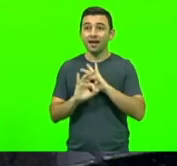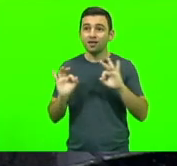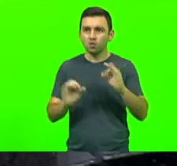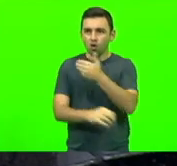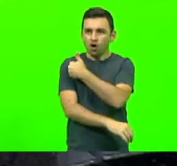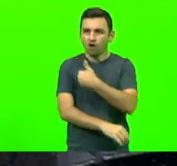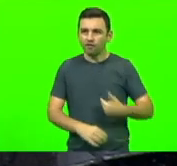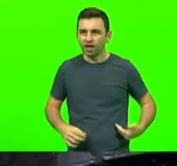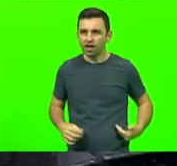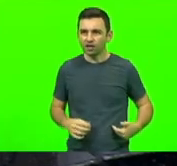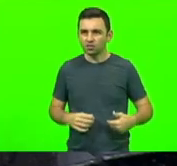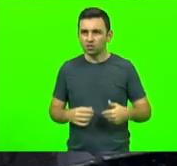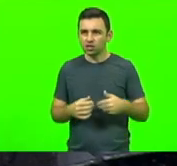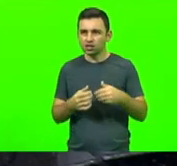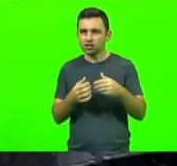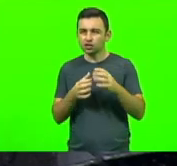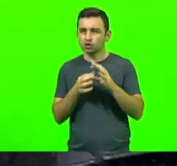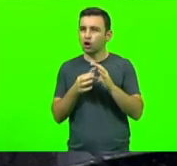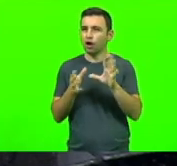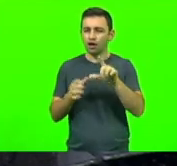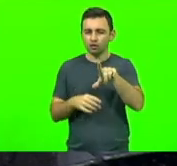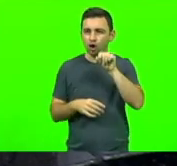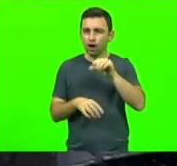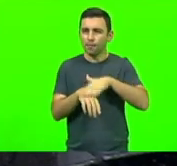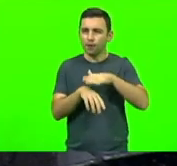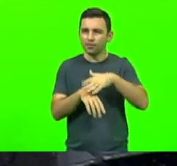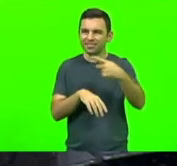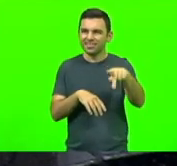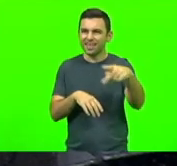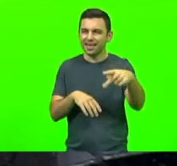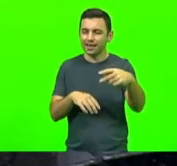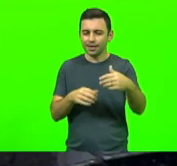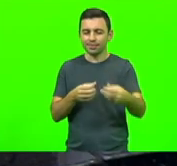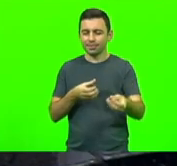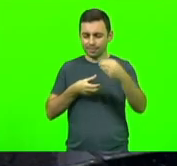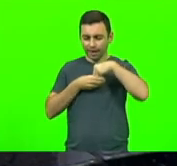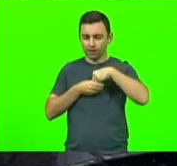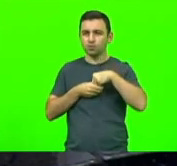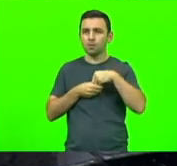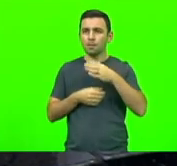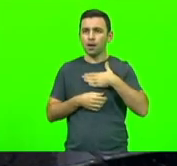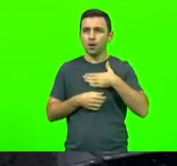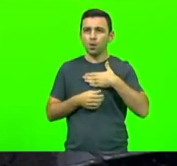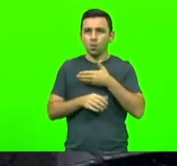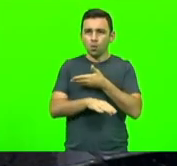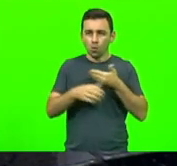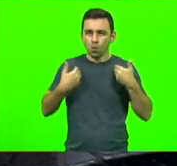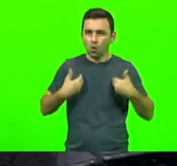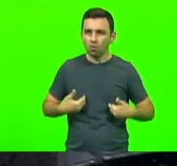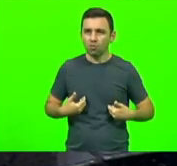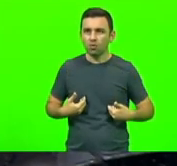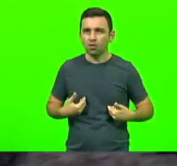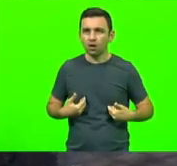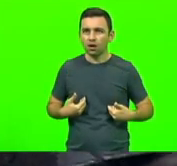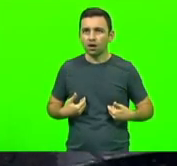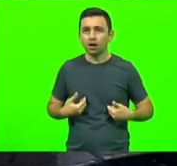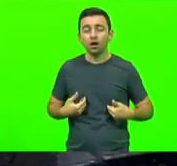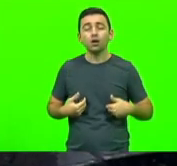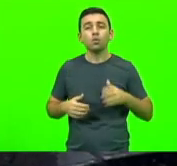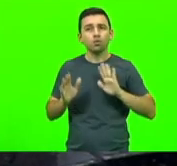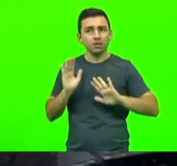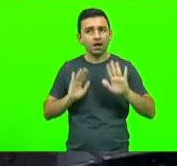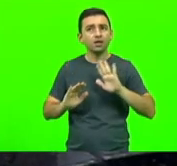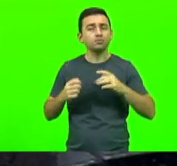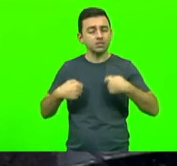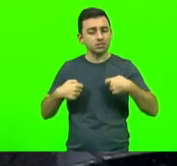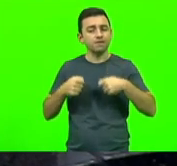vai querer colocar dentro do meu corpo ou não, porque eu não tenho plano B. Então, quando trata-se de liberdade, a gente tem que se posicionar assim com firmeza, e